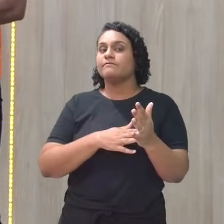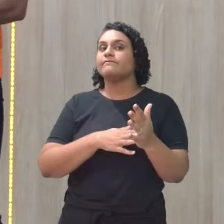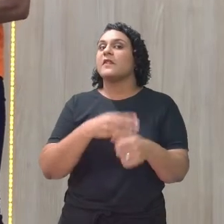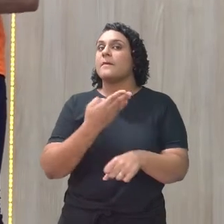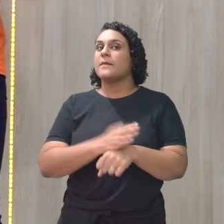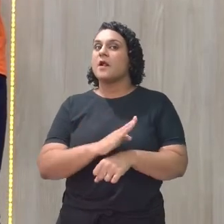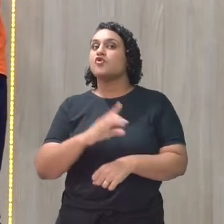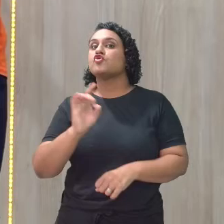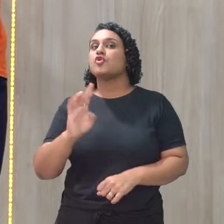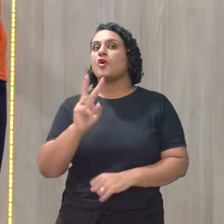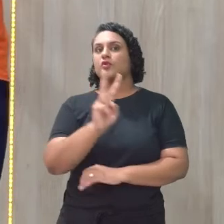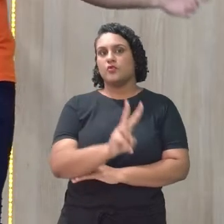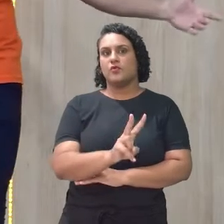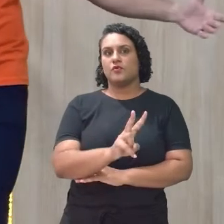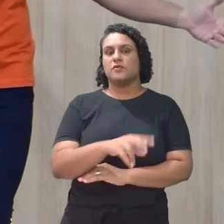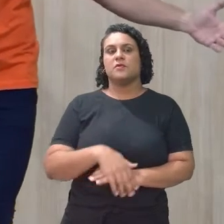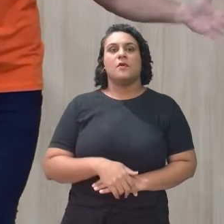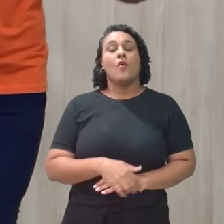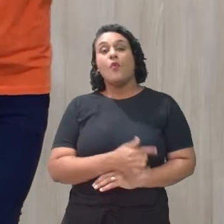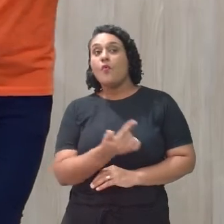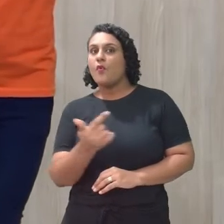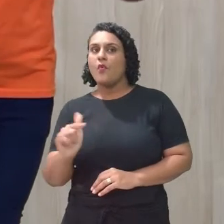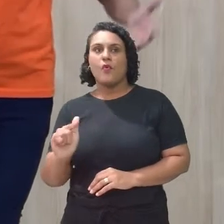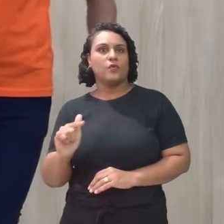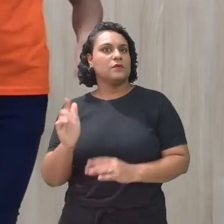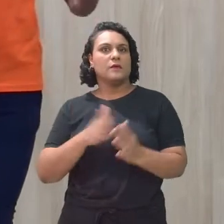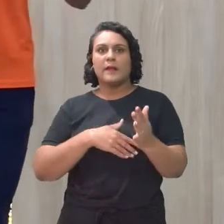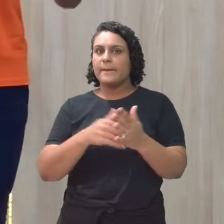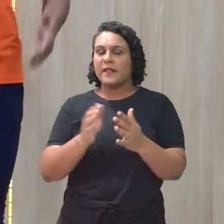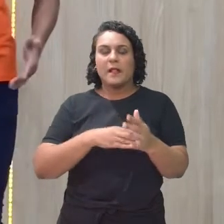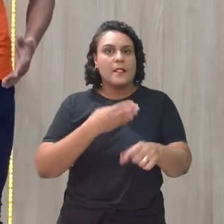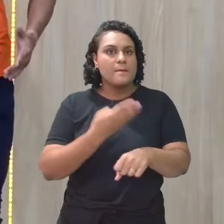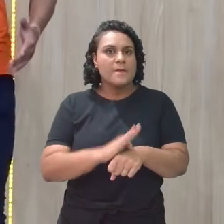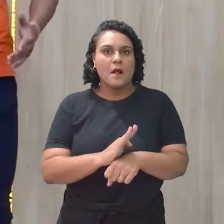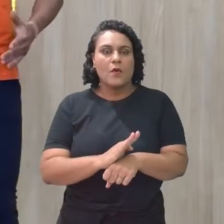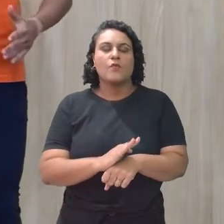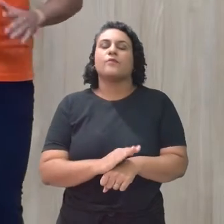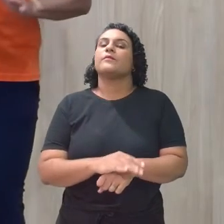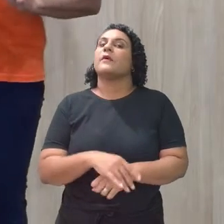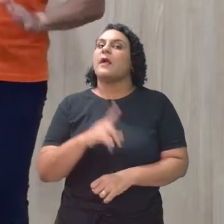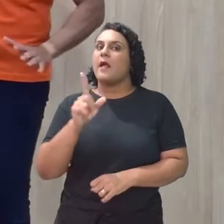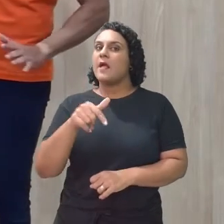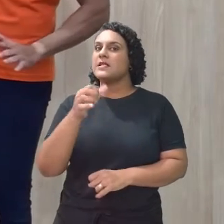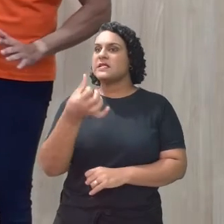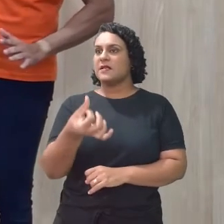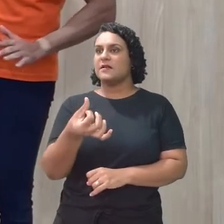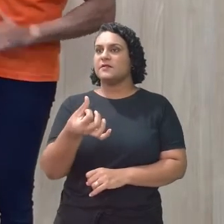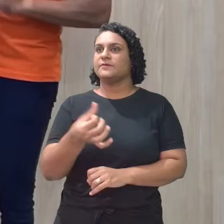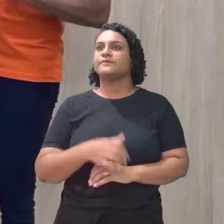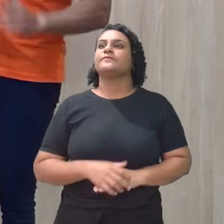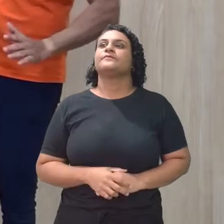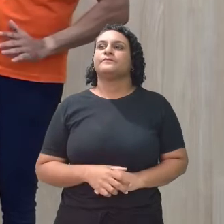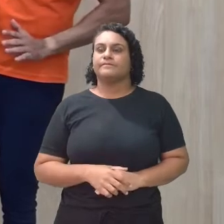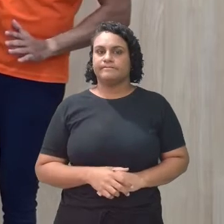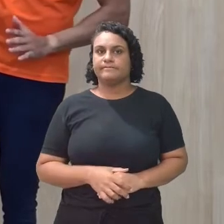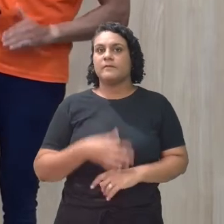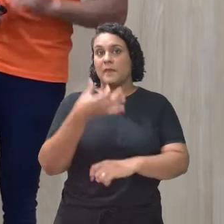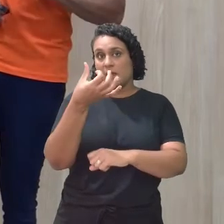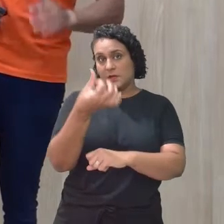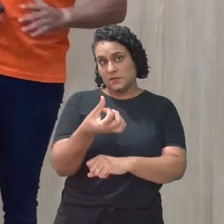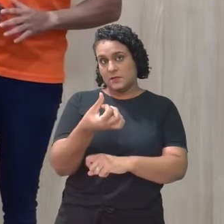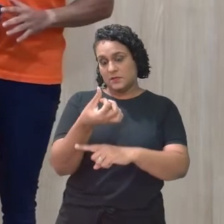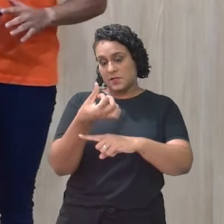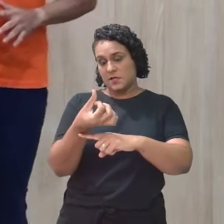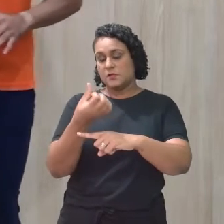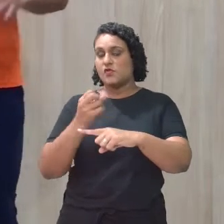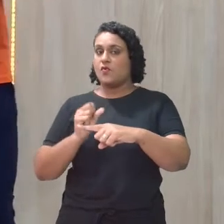2. Então, o que não está pintado de branco é essa diferença, certinho? Tranquilo até aí, né? Então, eu tenho aí 6